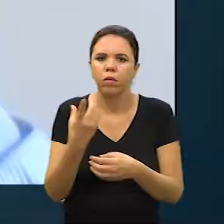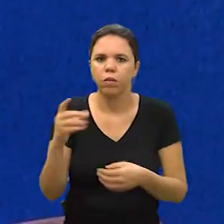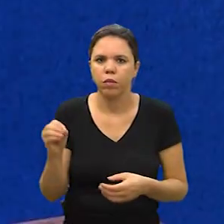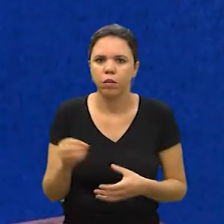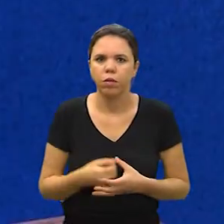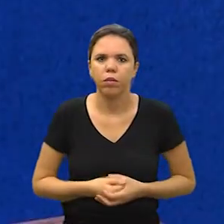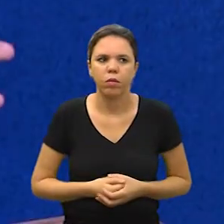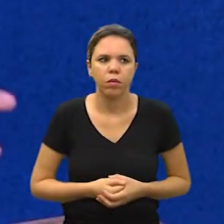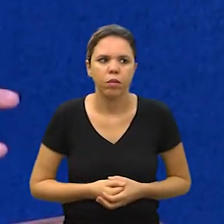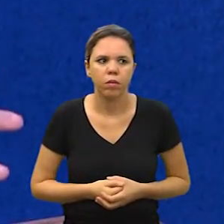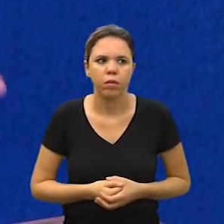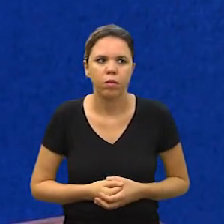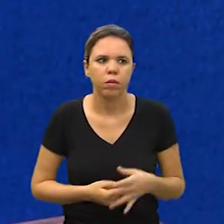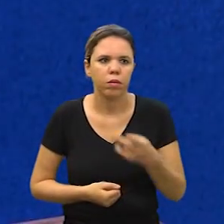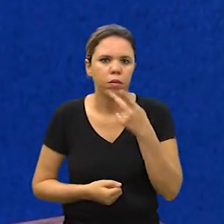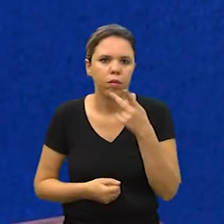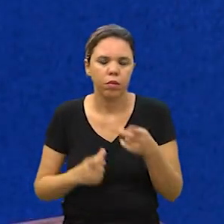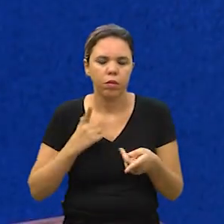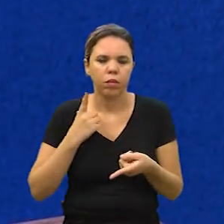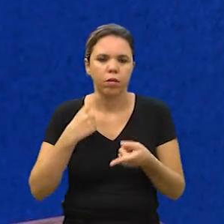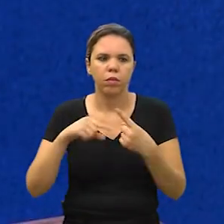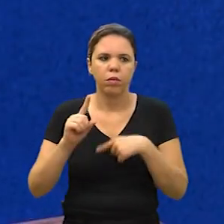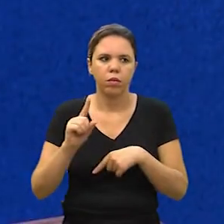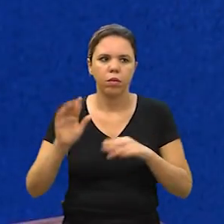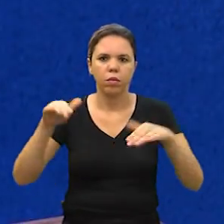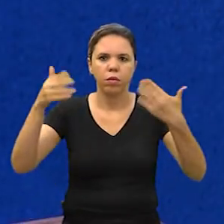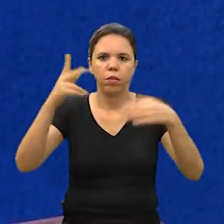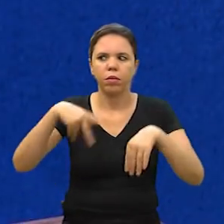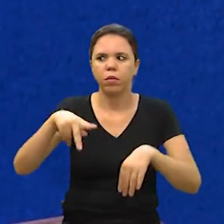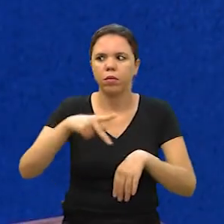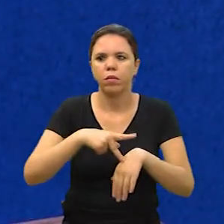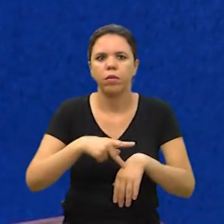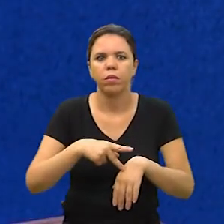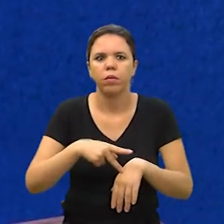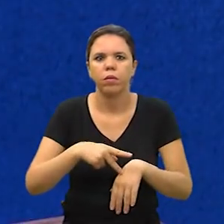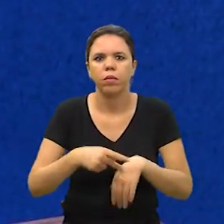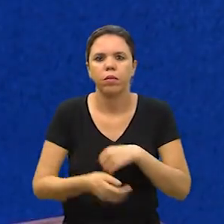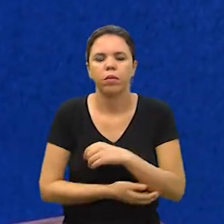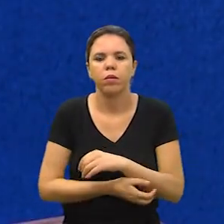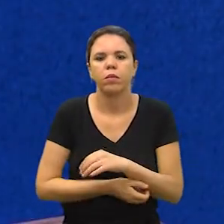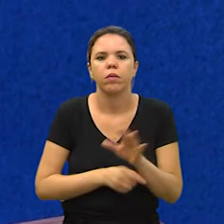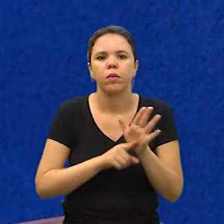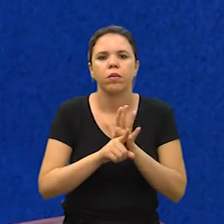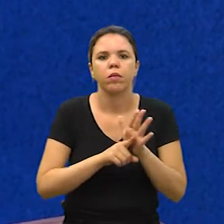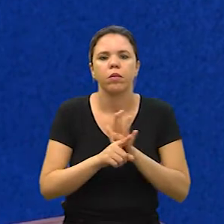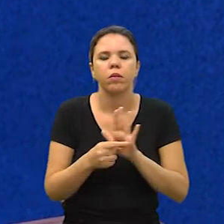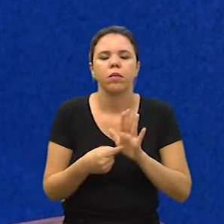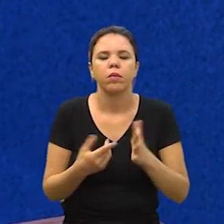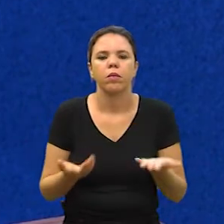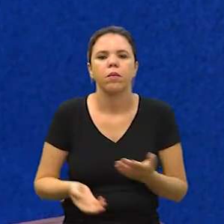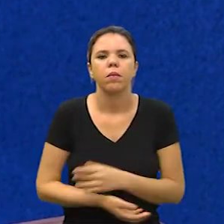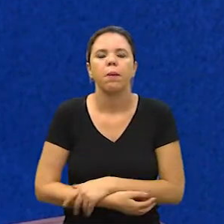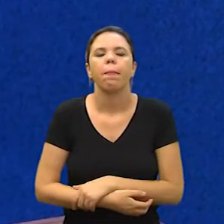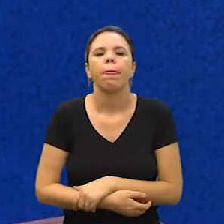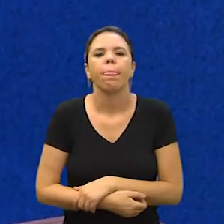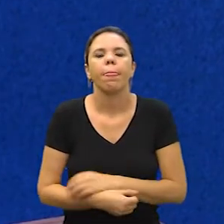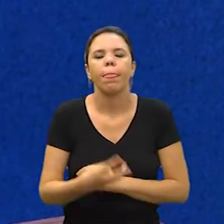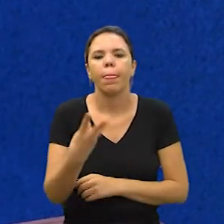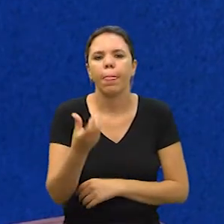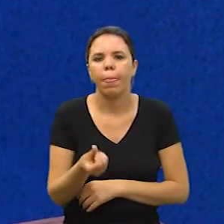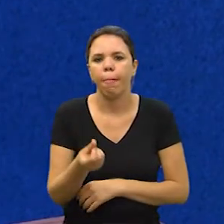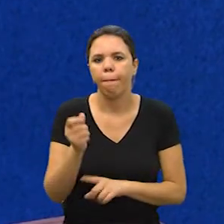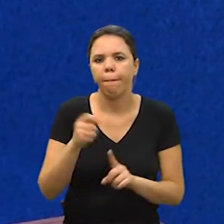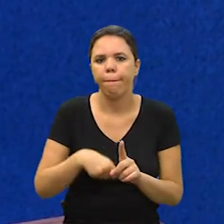10. Quando a gente fala em ter sucesso fora do país, geralmente os estudos apontam que